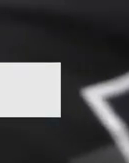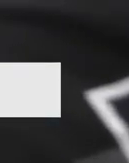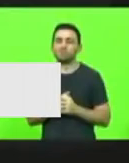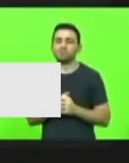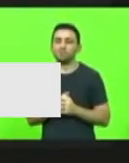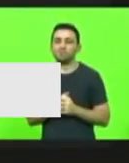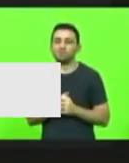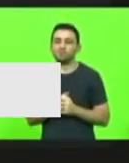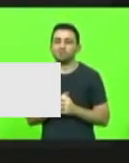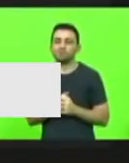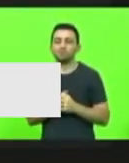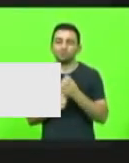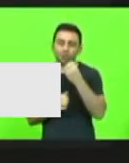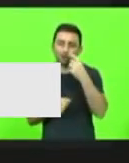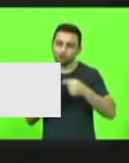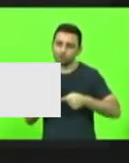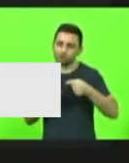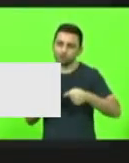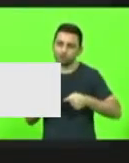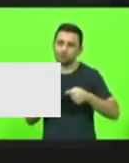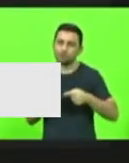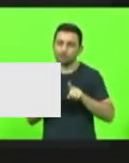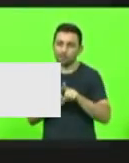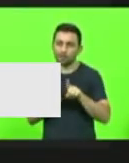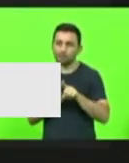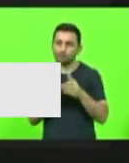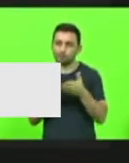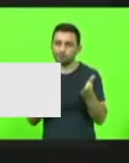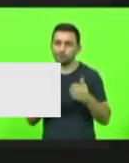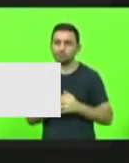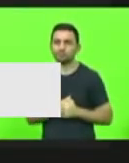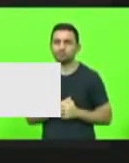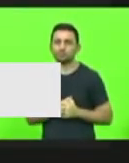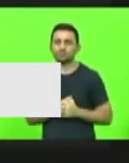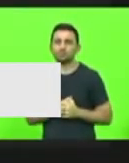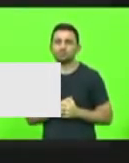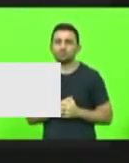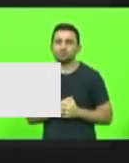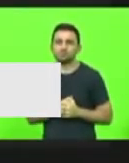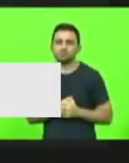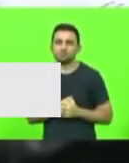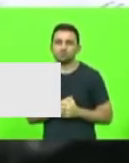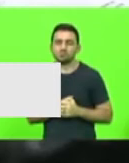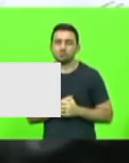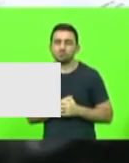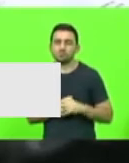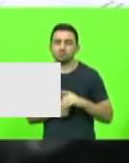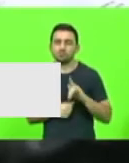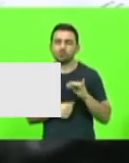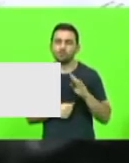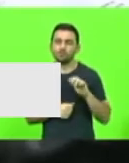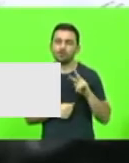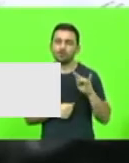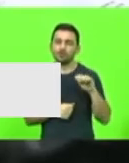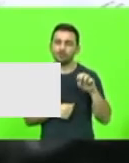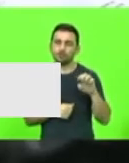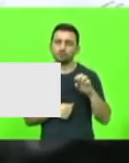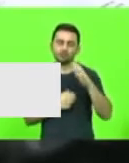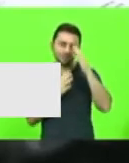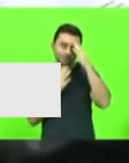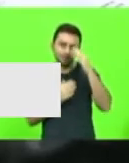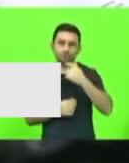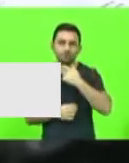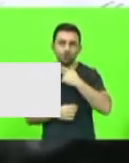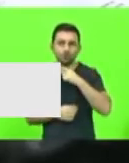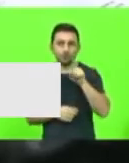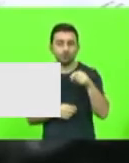com a Federação Catarinense de Educação Especial encontram dificuldades para a contratação e manutenção dos profissionais especializados,